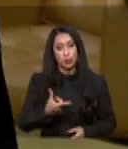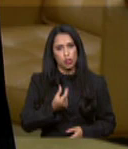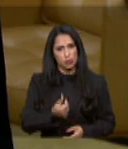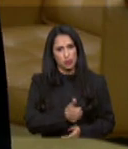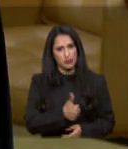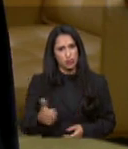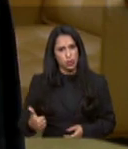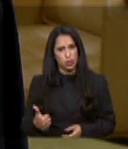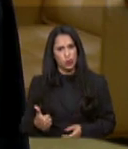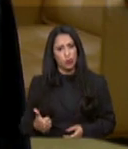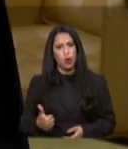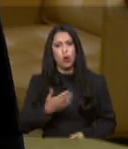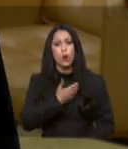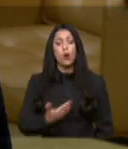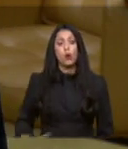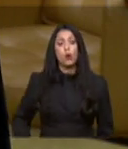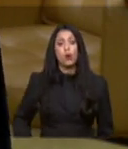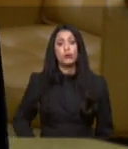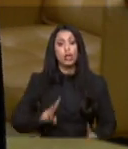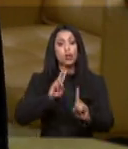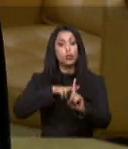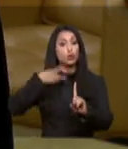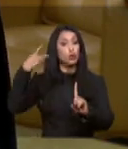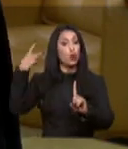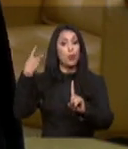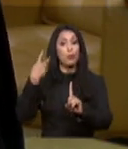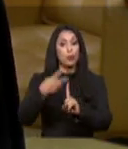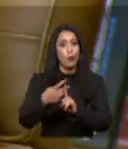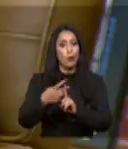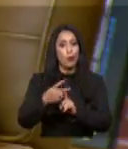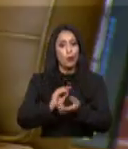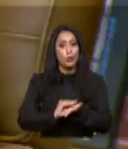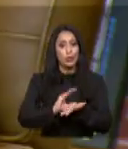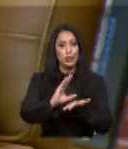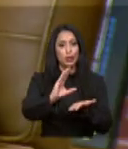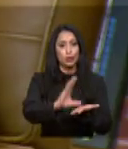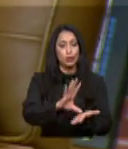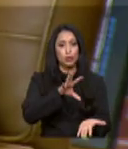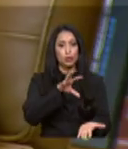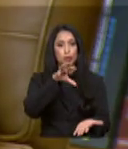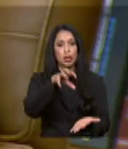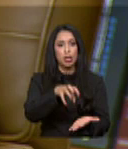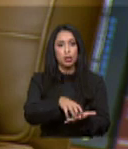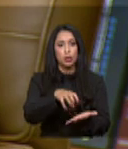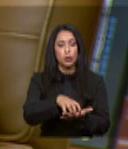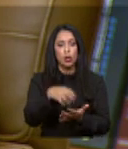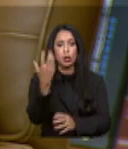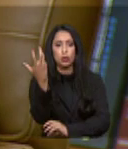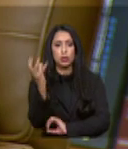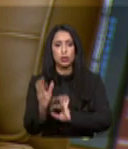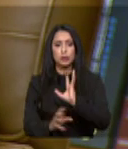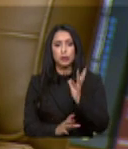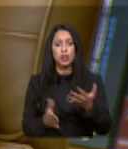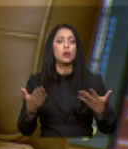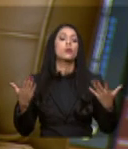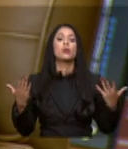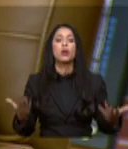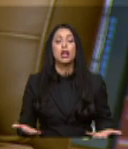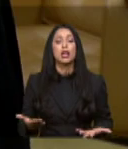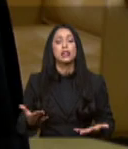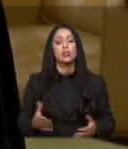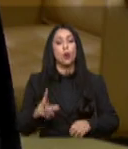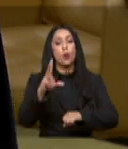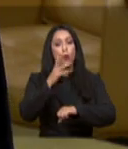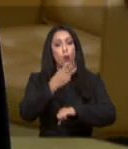2021, excelências, o governo federal dobrou os recursos para os órgãos de fiscalização ambiental, quais sejam o